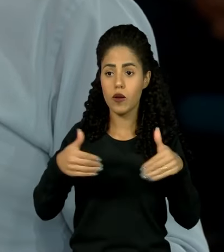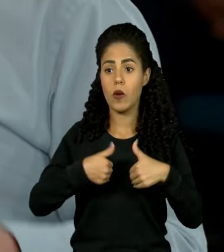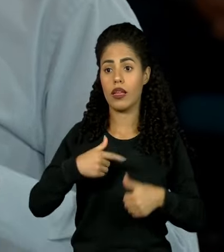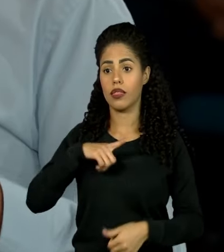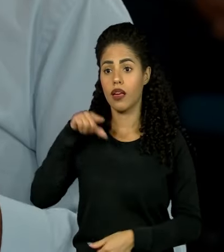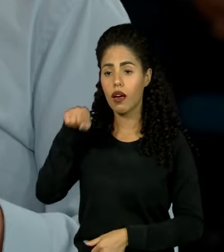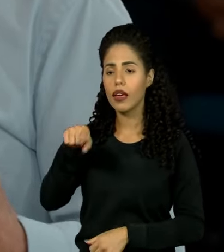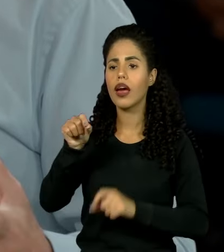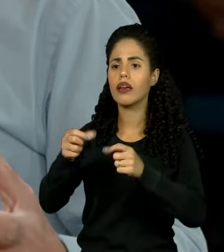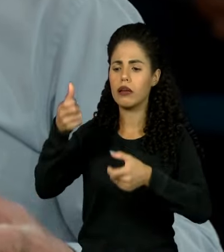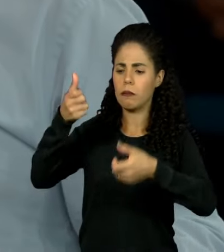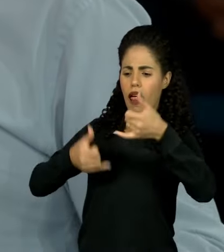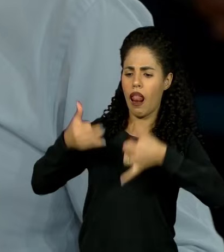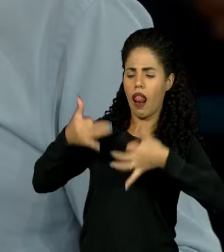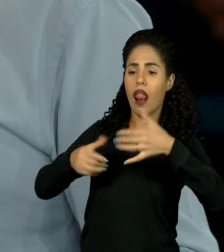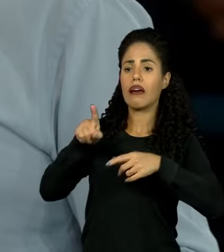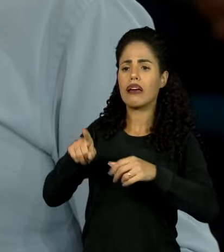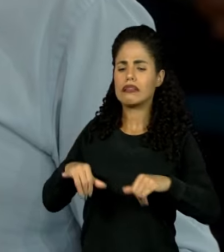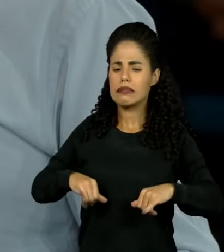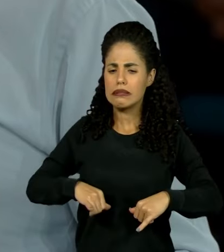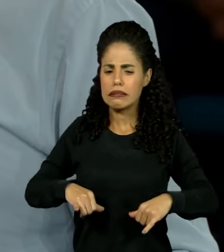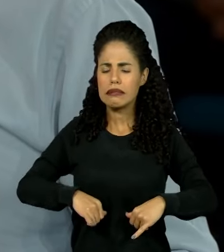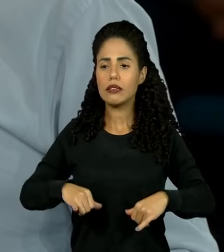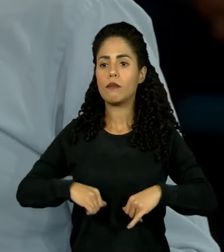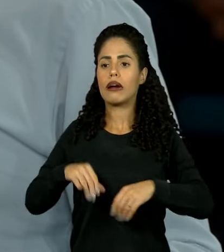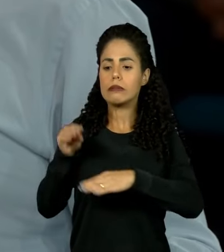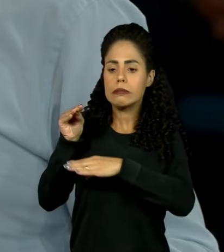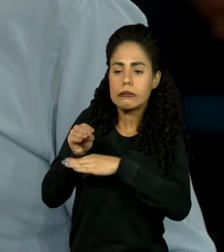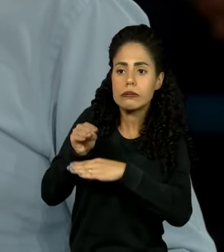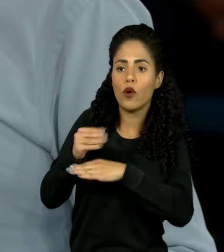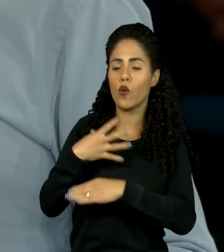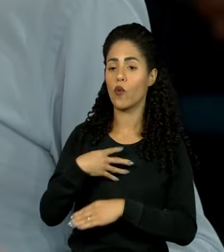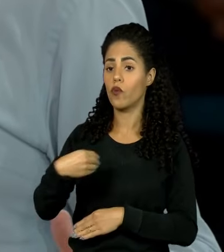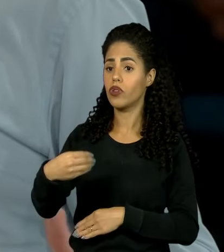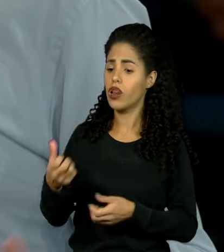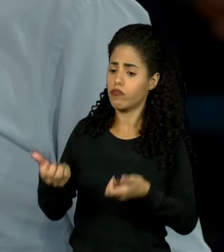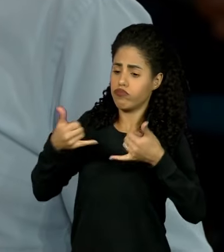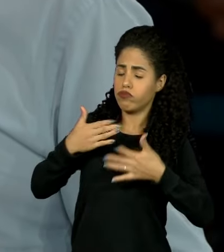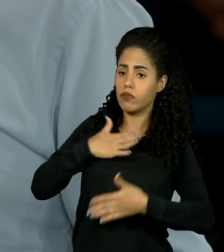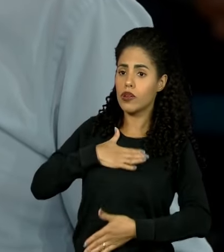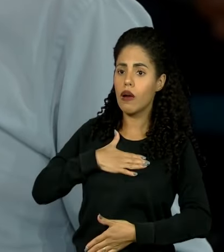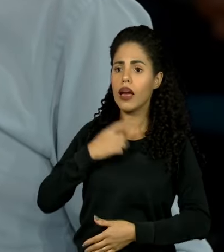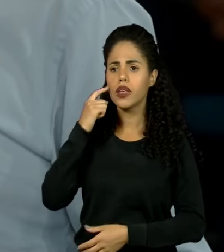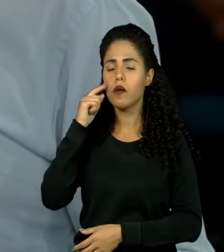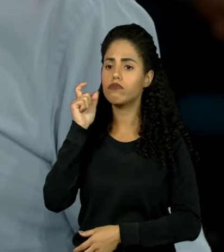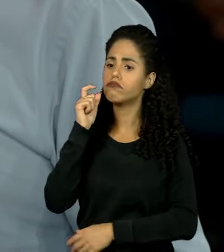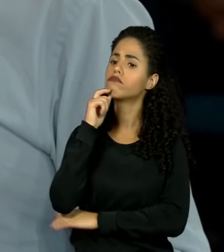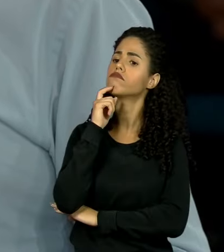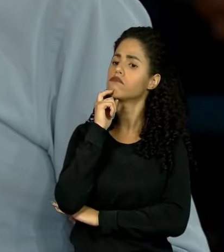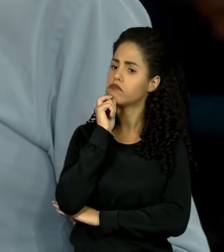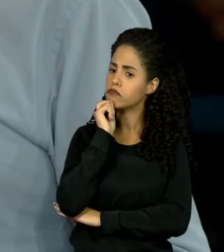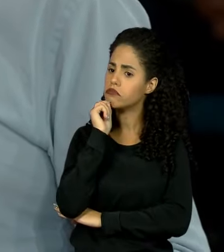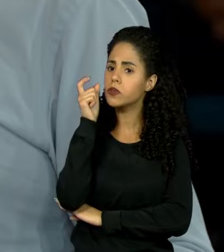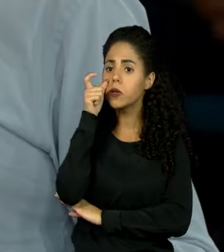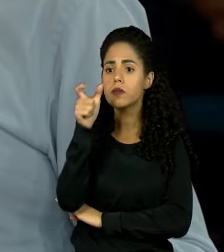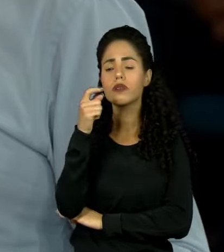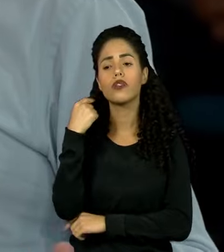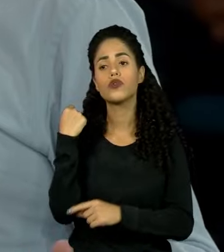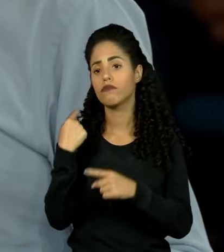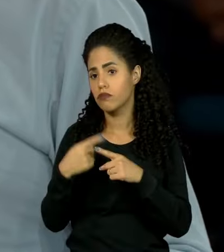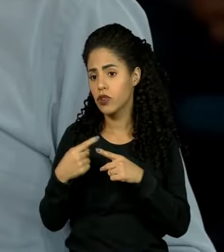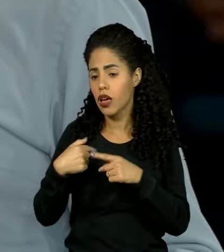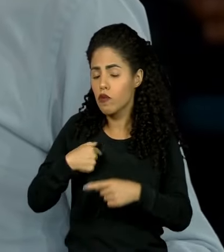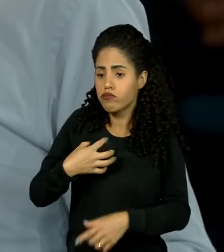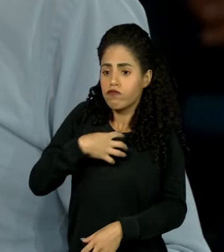e contou as dores né que ela que ela que ela vive e realmente me despertou uma coisa que é meio Óbvio